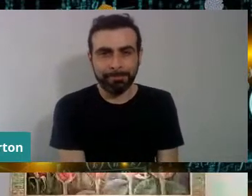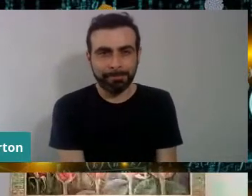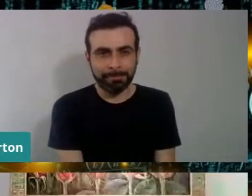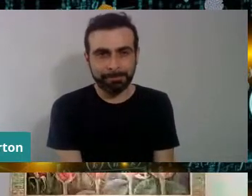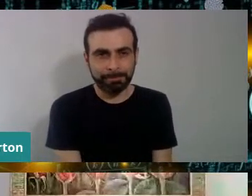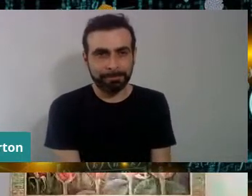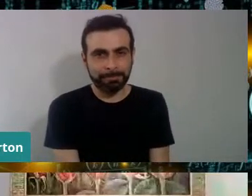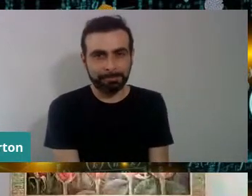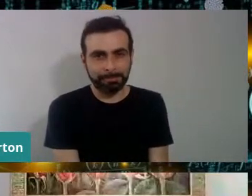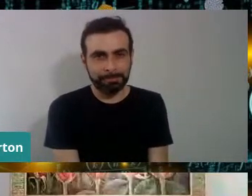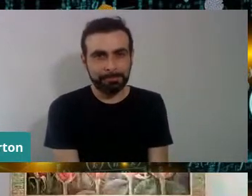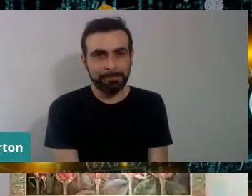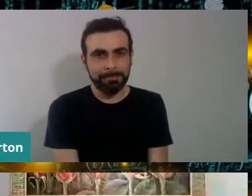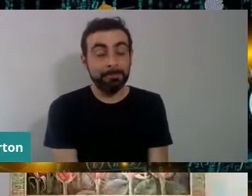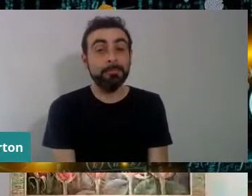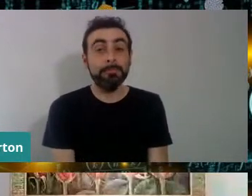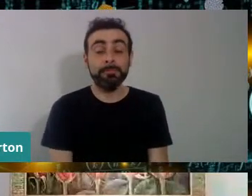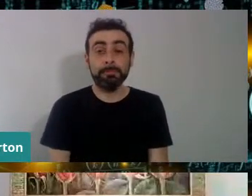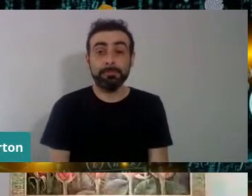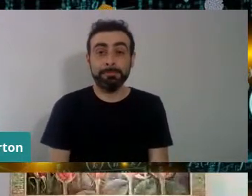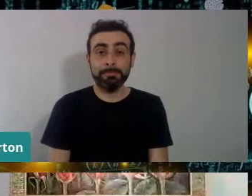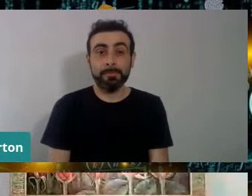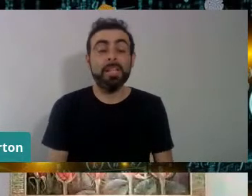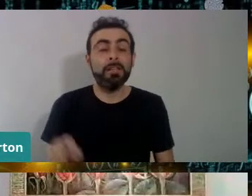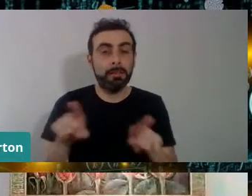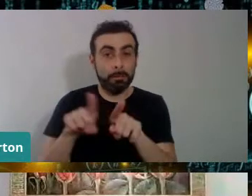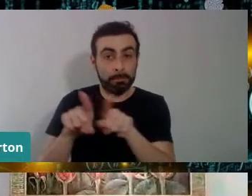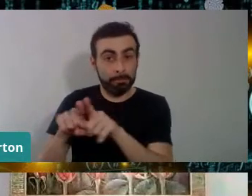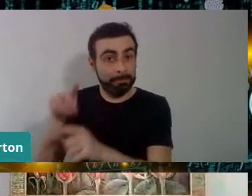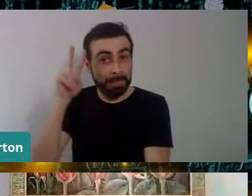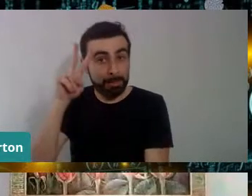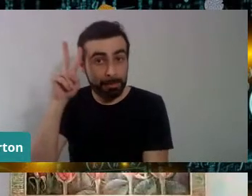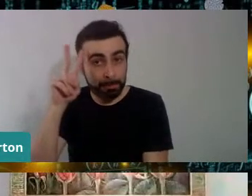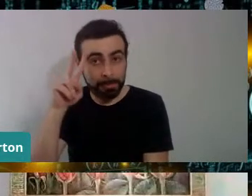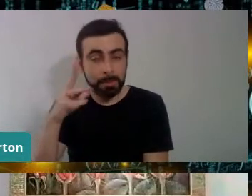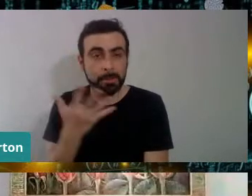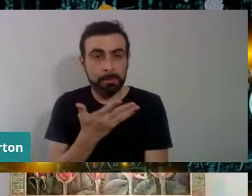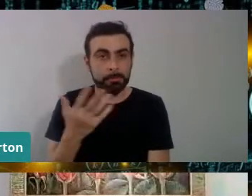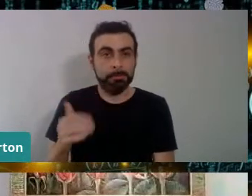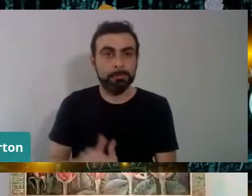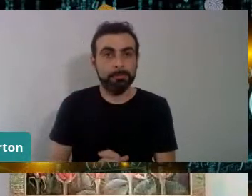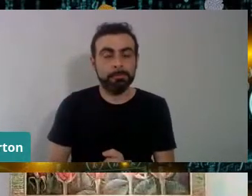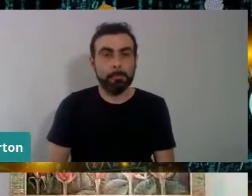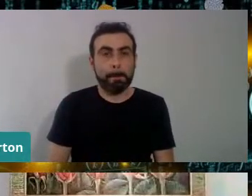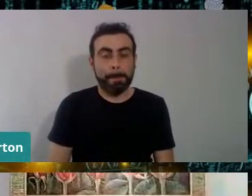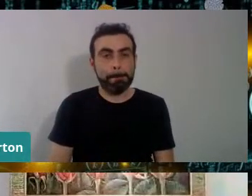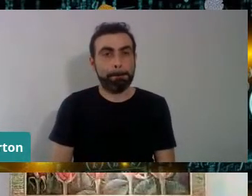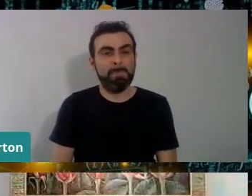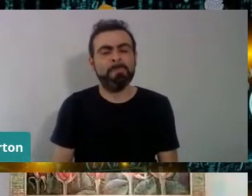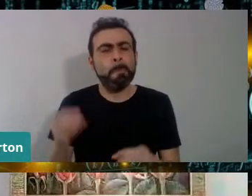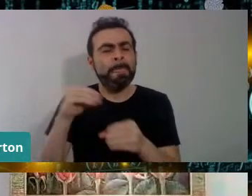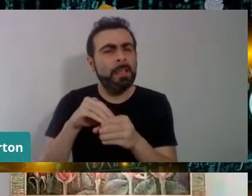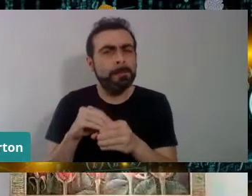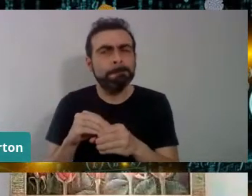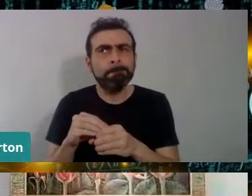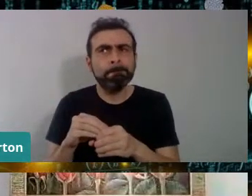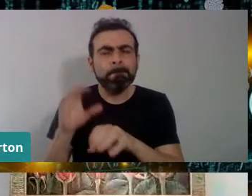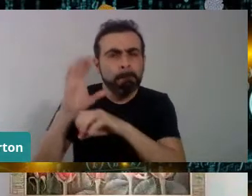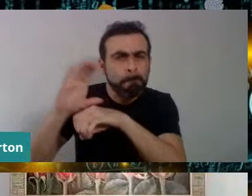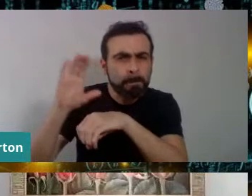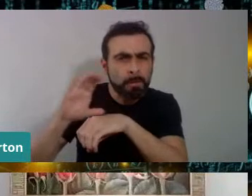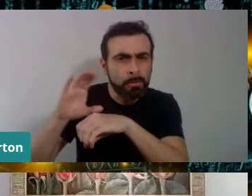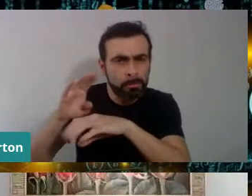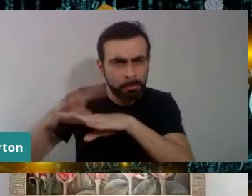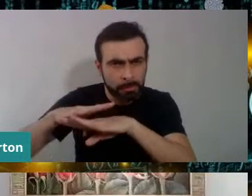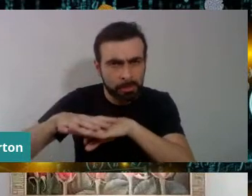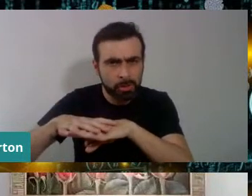E uma outra coisa que eu estou me lembrando aqui, que teve uma época que o curso de matemática funcionava à tarde e à noite, né,